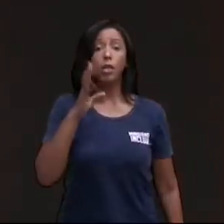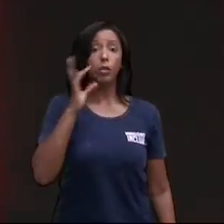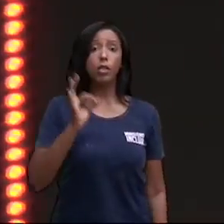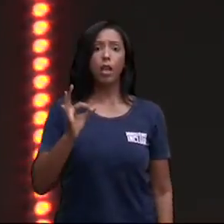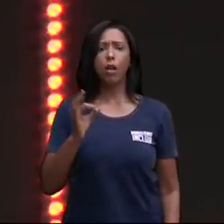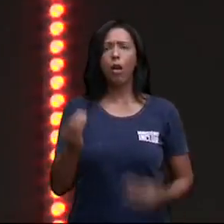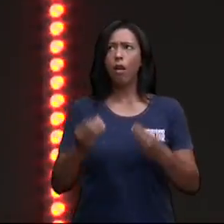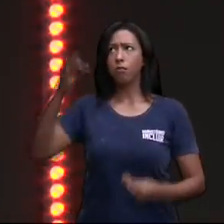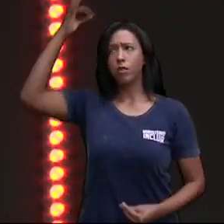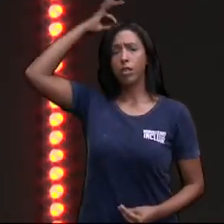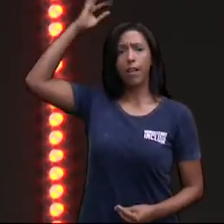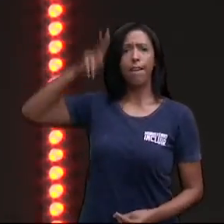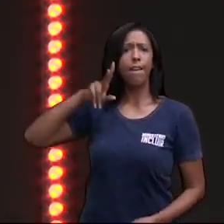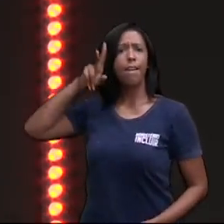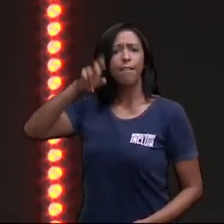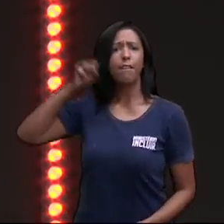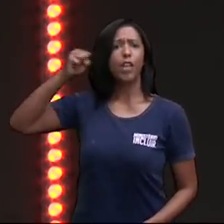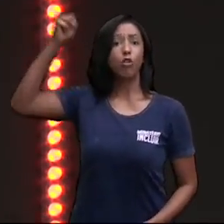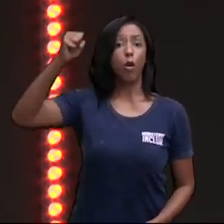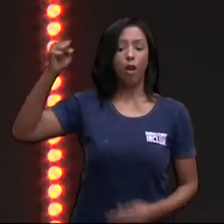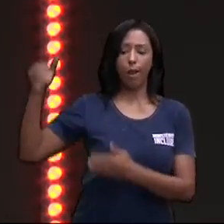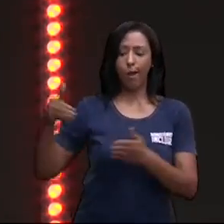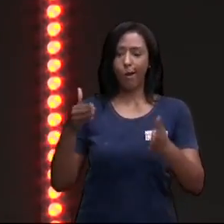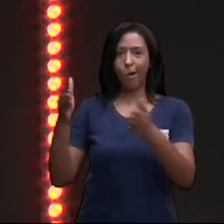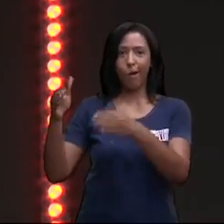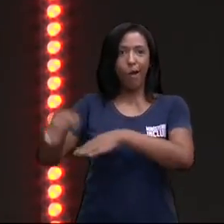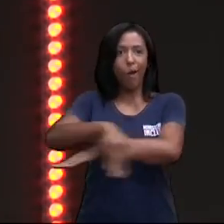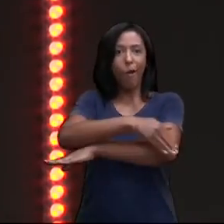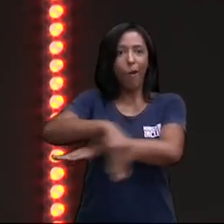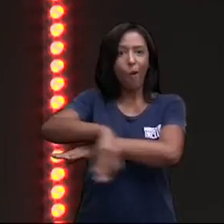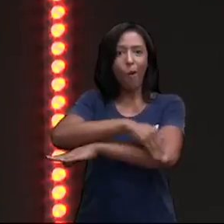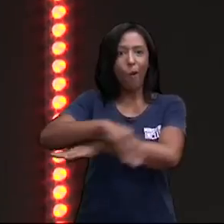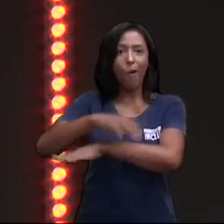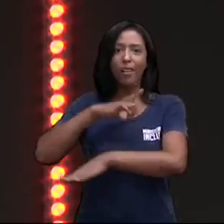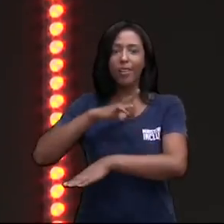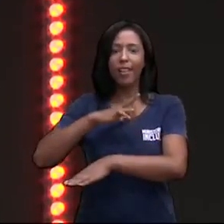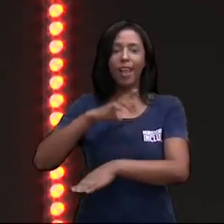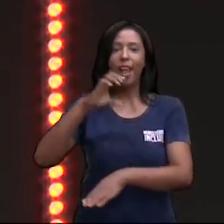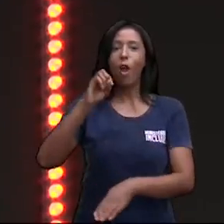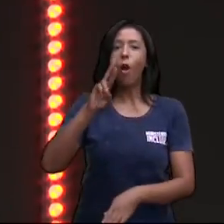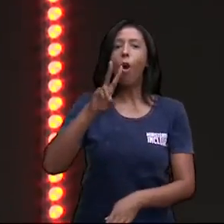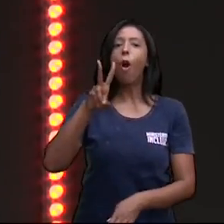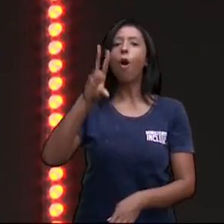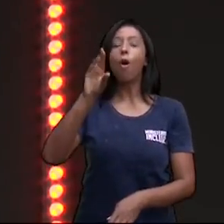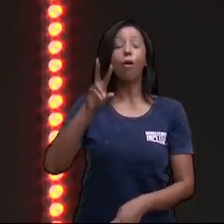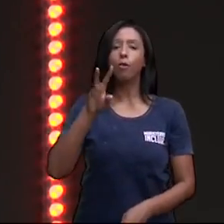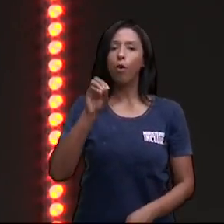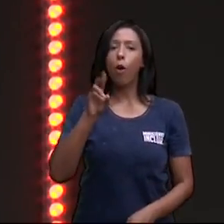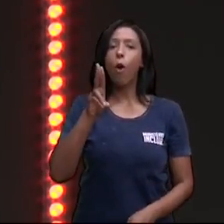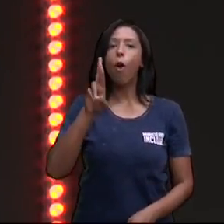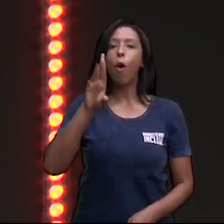conquistas espirituais as ruas de ouro do céu já estão reservados aqueles que receberam Cristo a